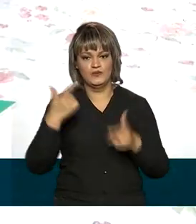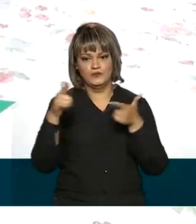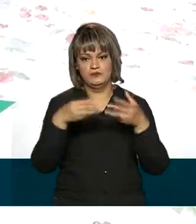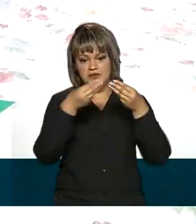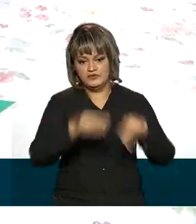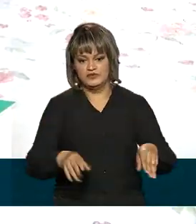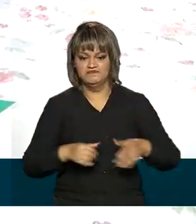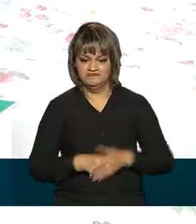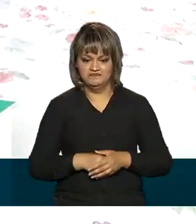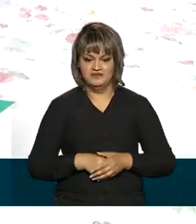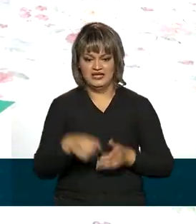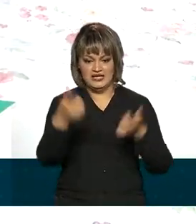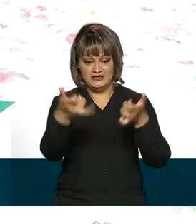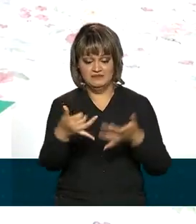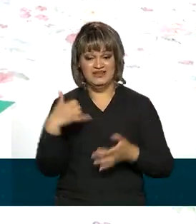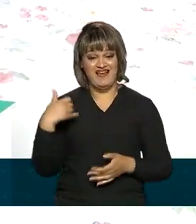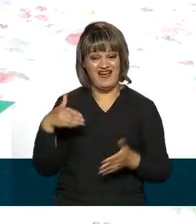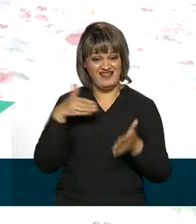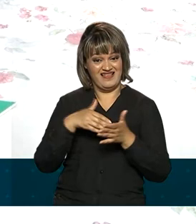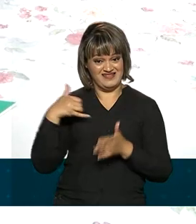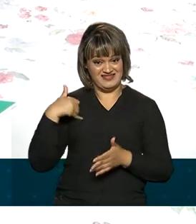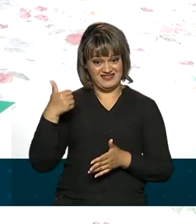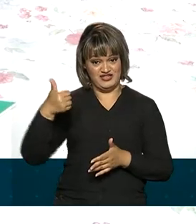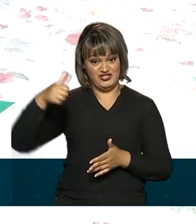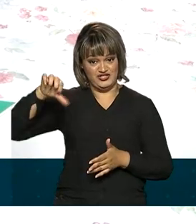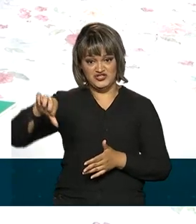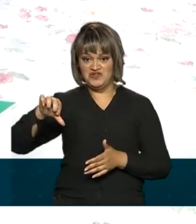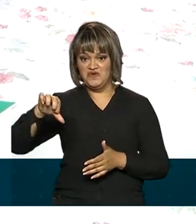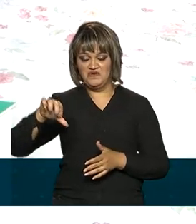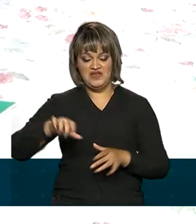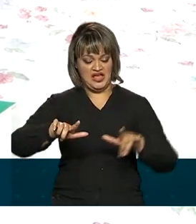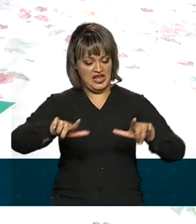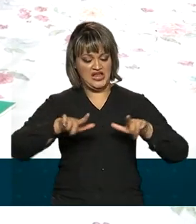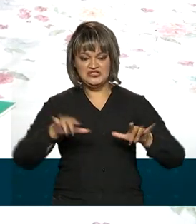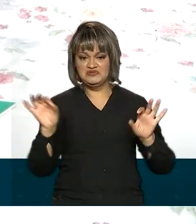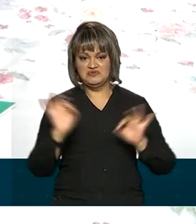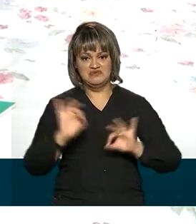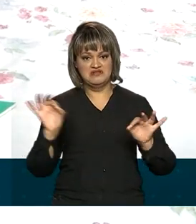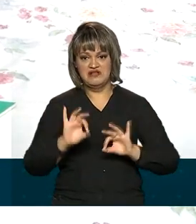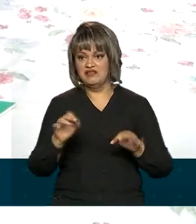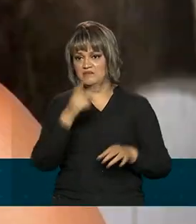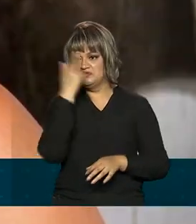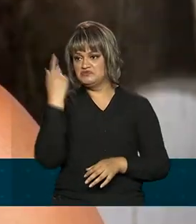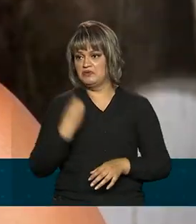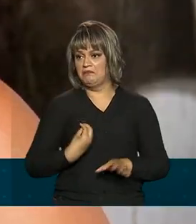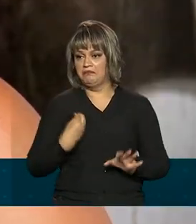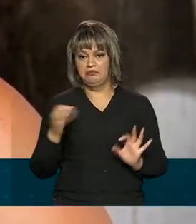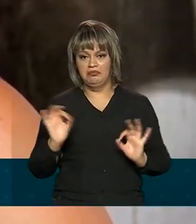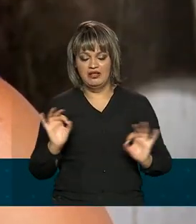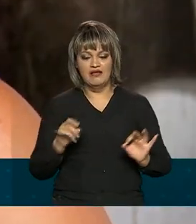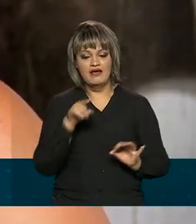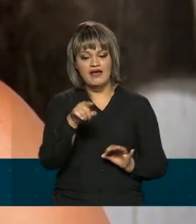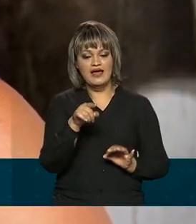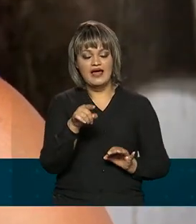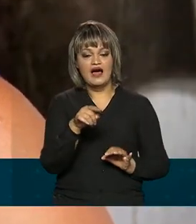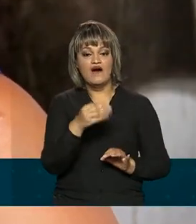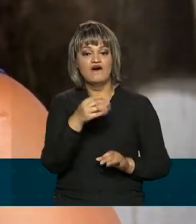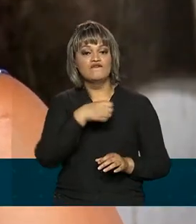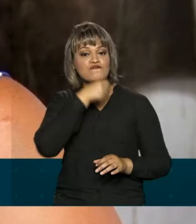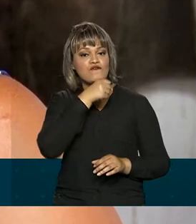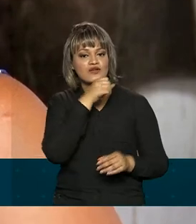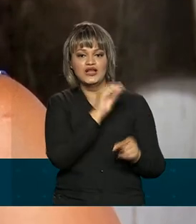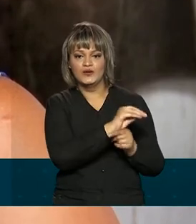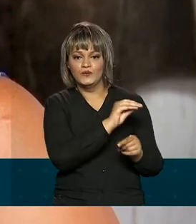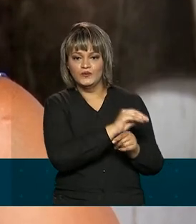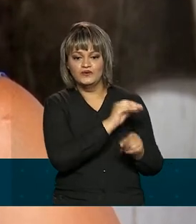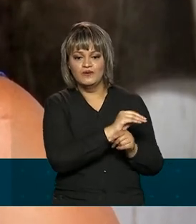Até os 19 anos de idade, a Rafaela não existia para as autoridades públicas. Ela foi criada pela avó, que